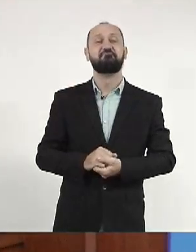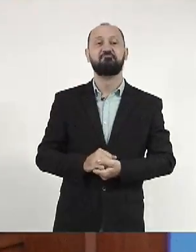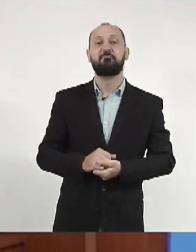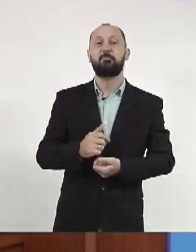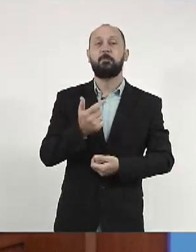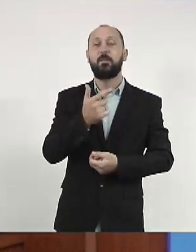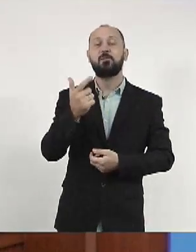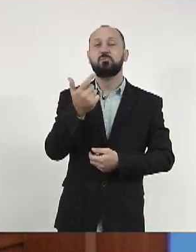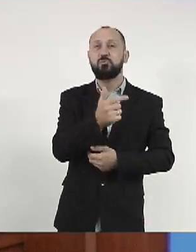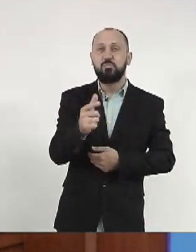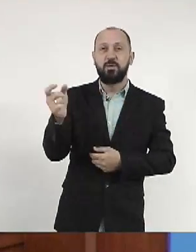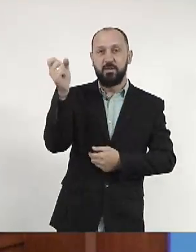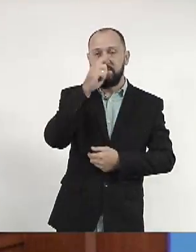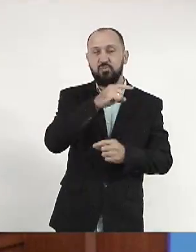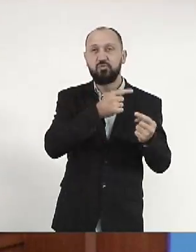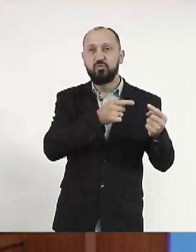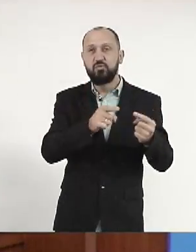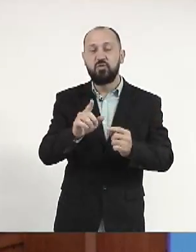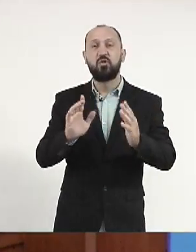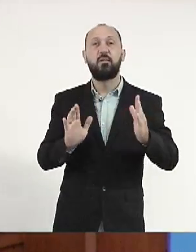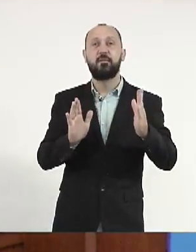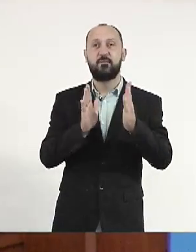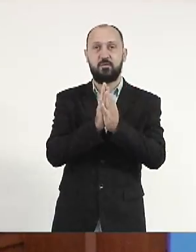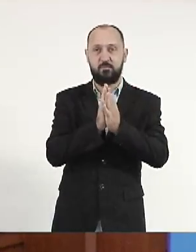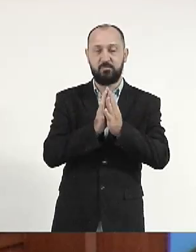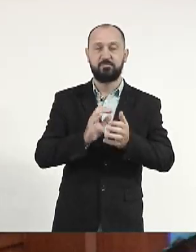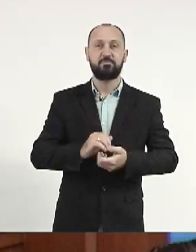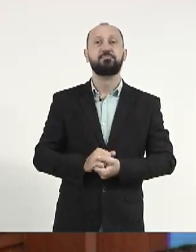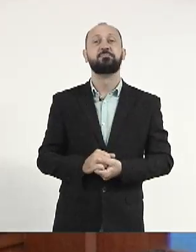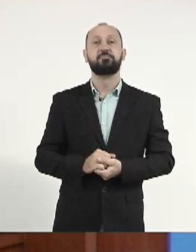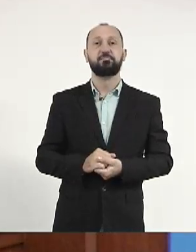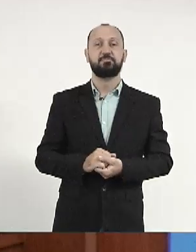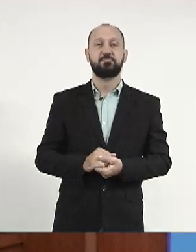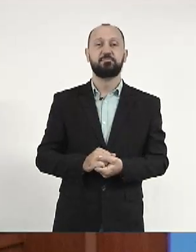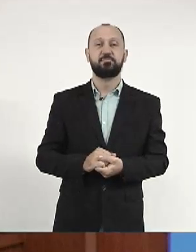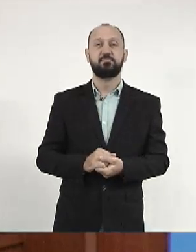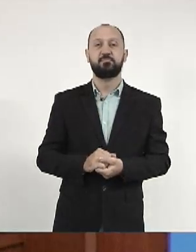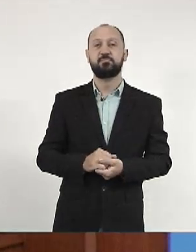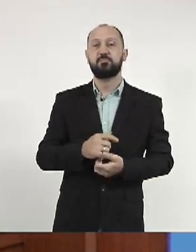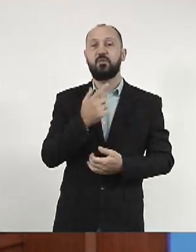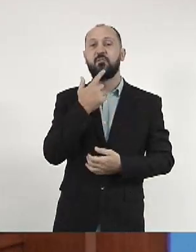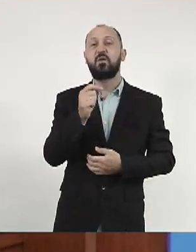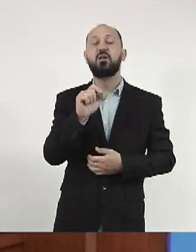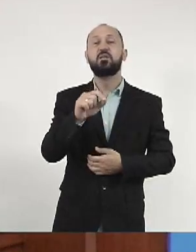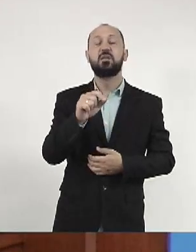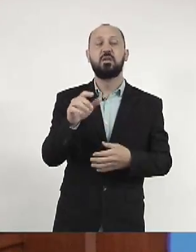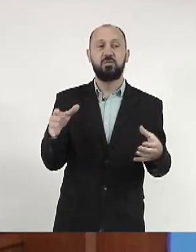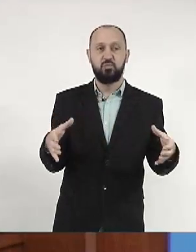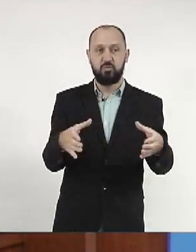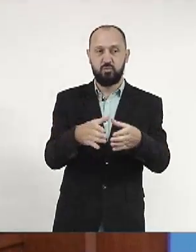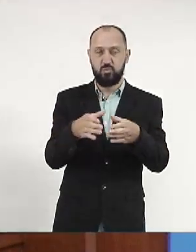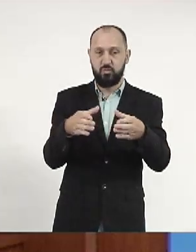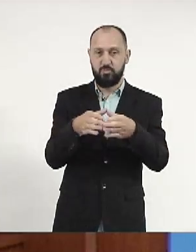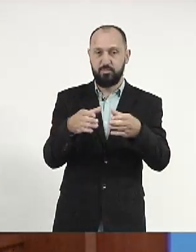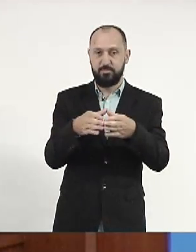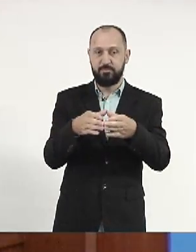tem desafios a serem enfrentados. Eu diria que essa turma